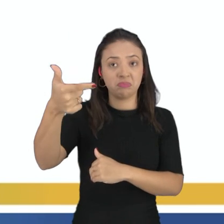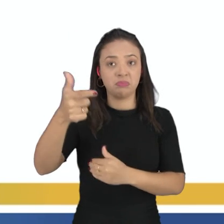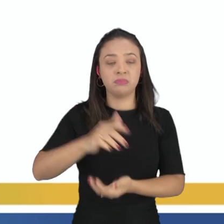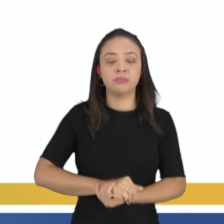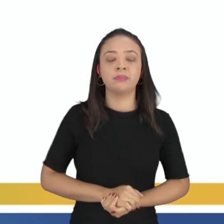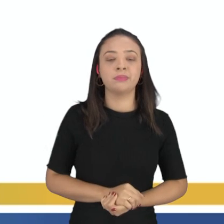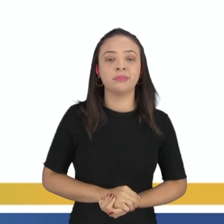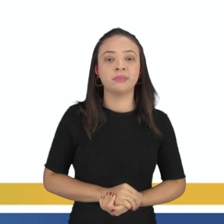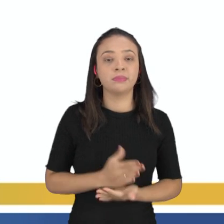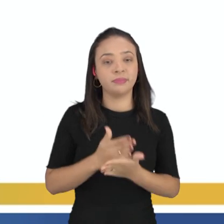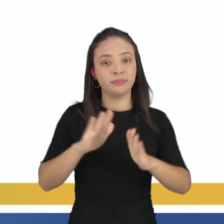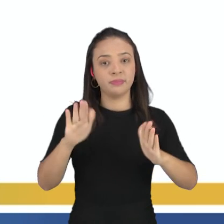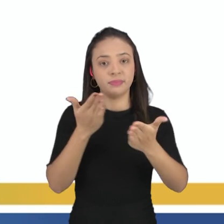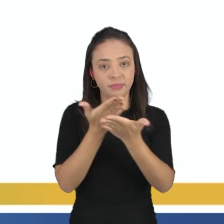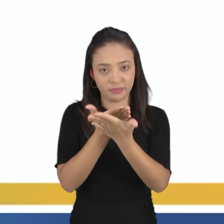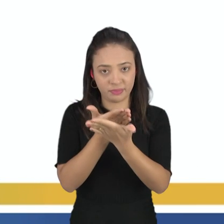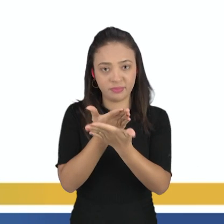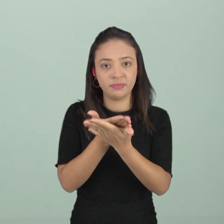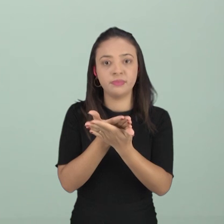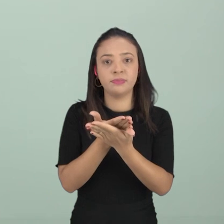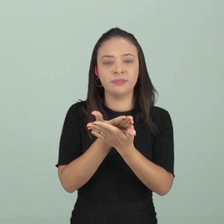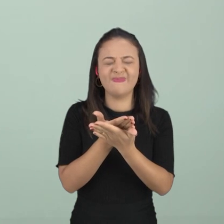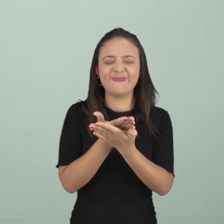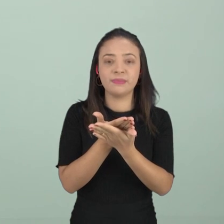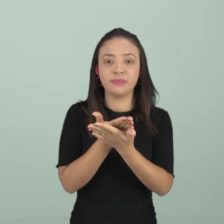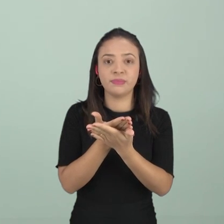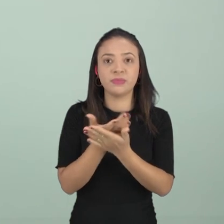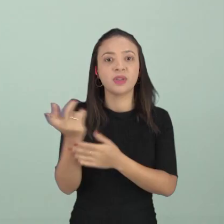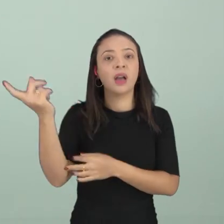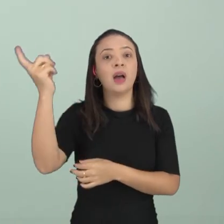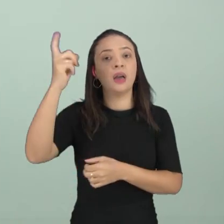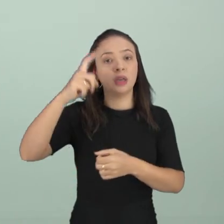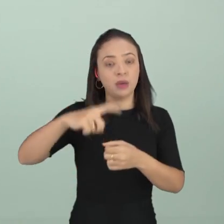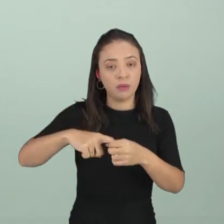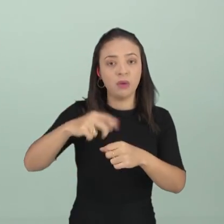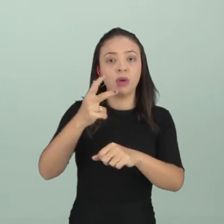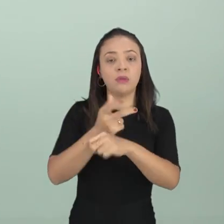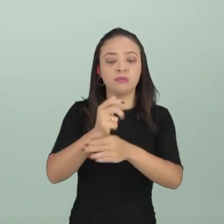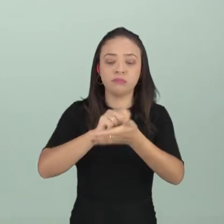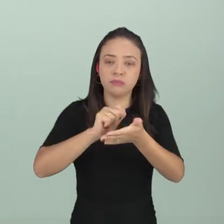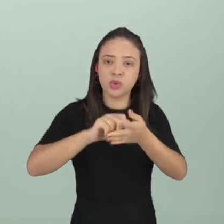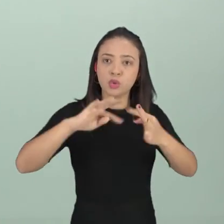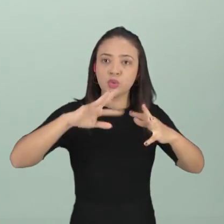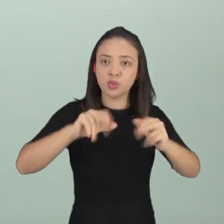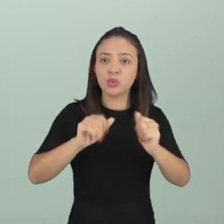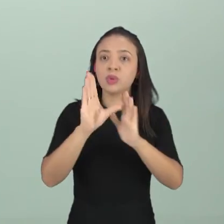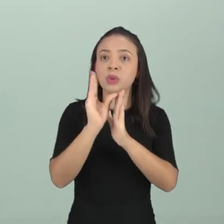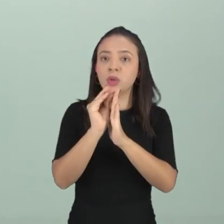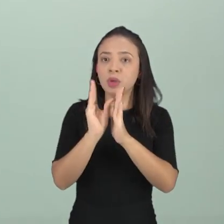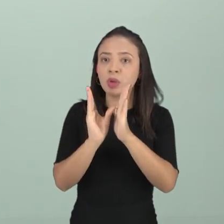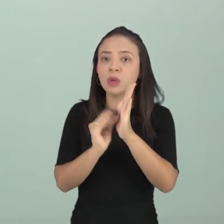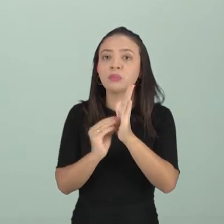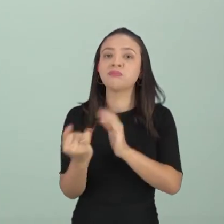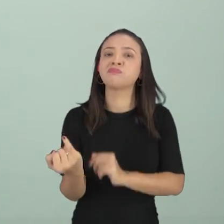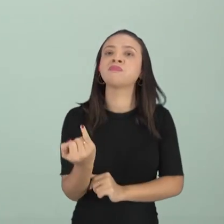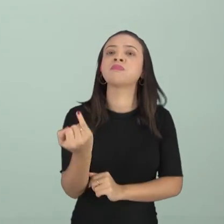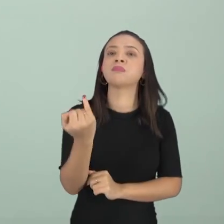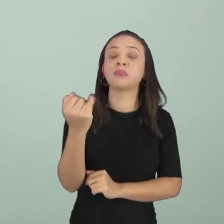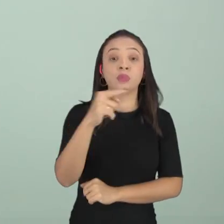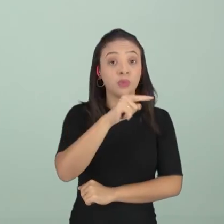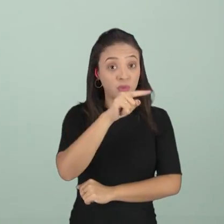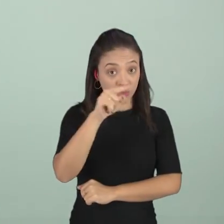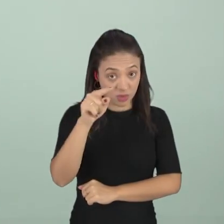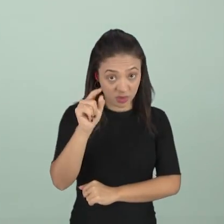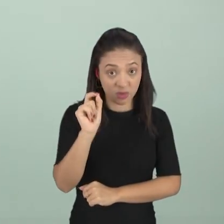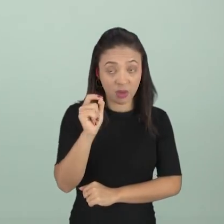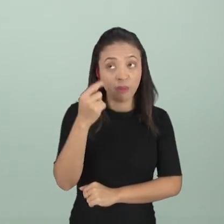No mais, a gente termina a nossa aula aqui. Voltem o vídeo, façam as anotações de vocês. É um conteúdo muito importante para